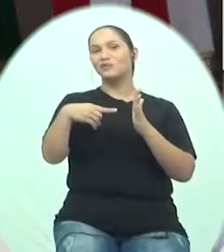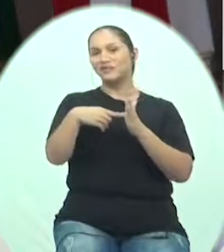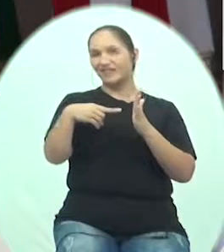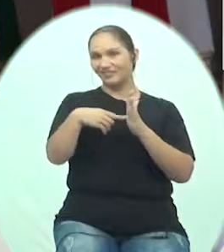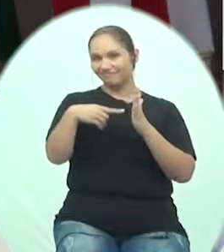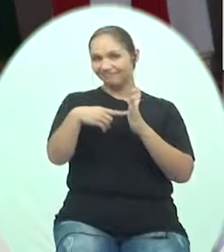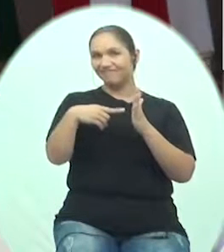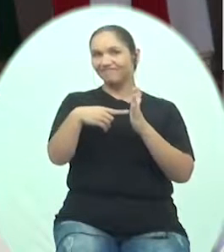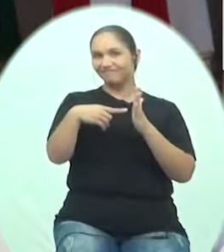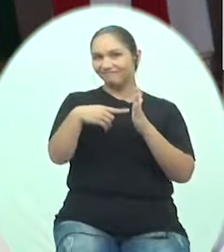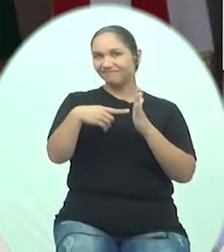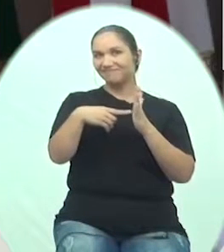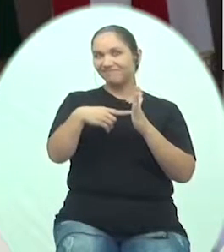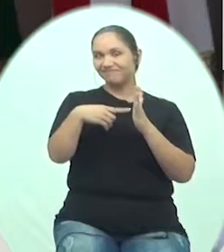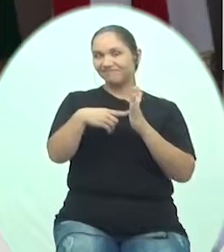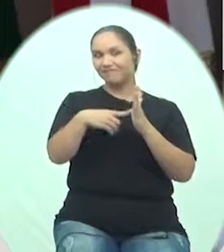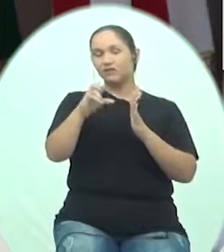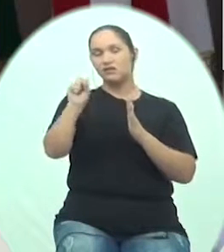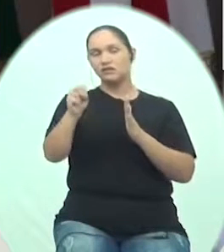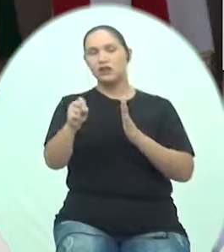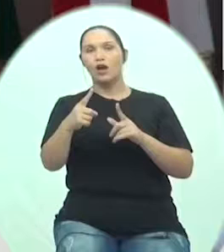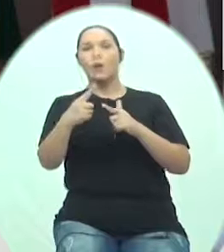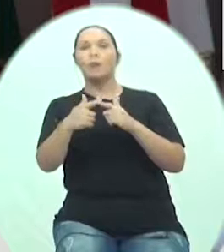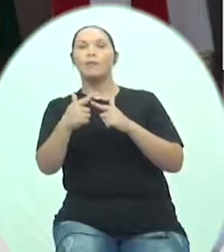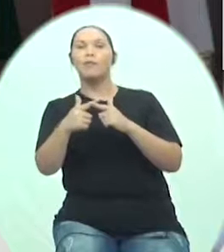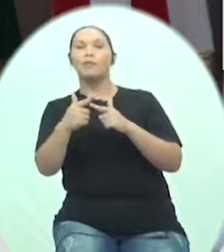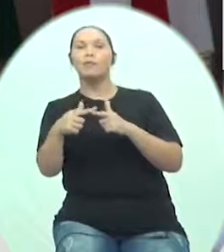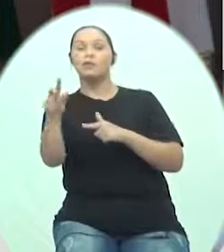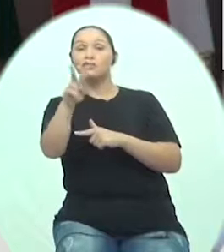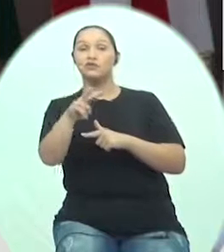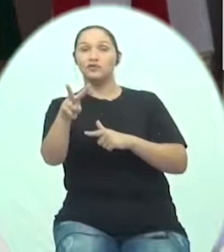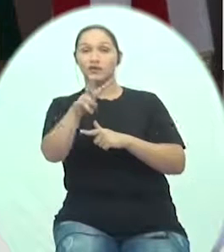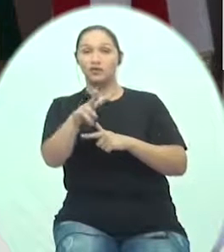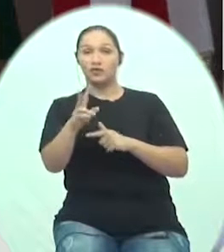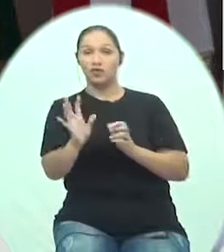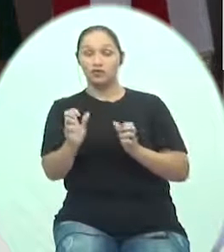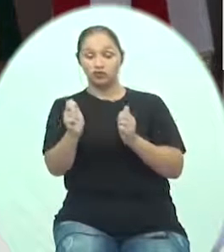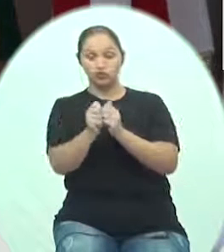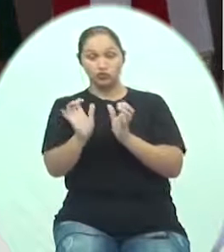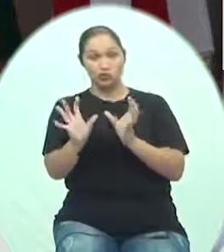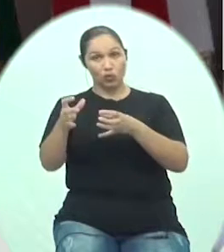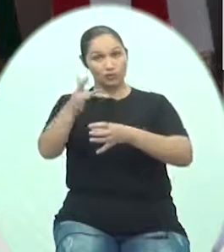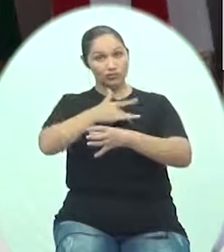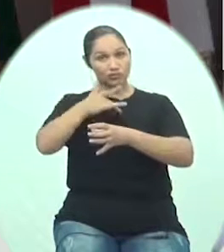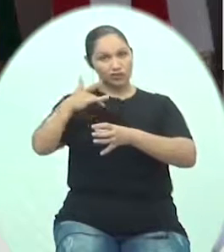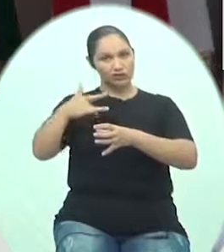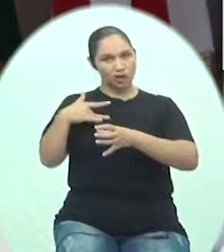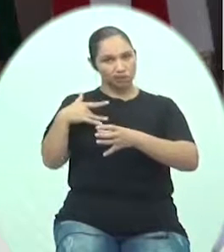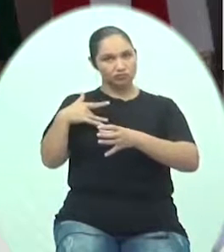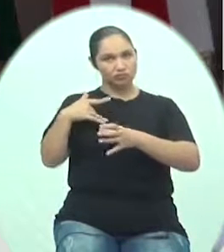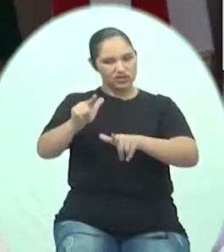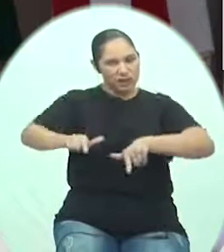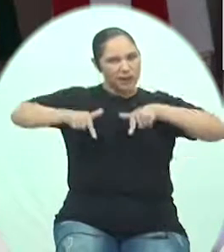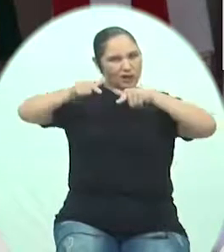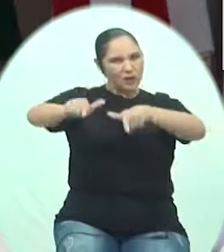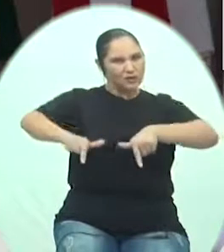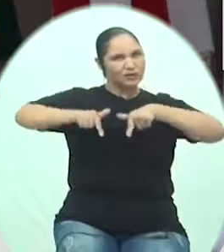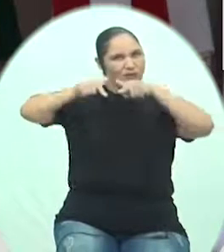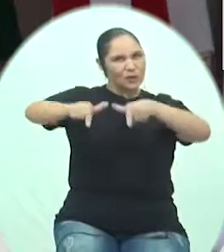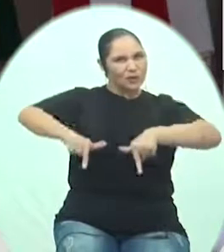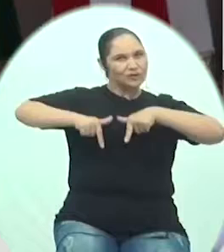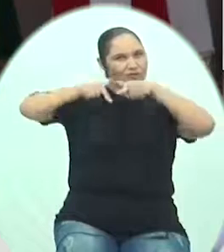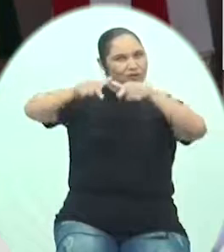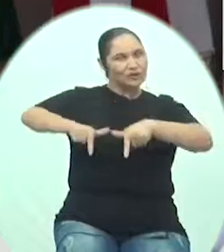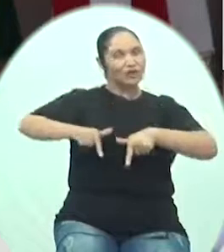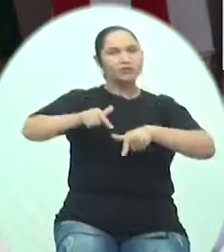vereadores muitos vereadores a própria comissão de saúde trabalhou extensivamente